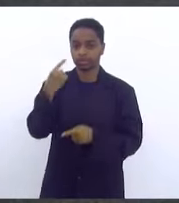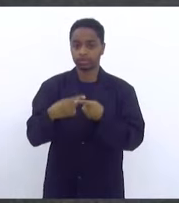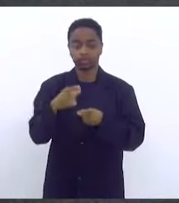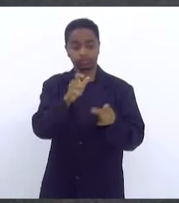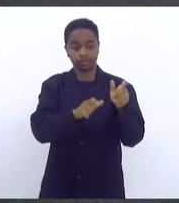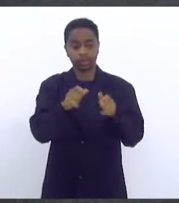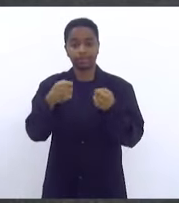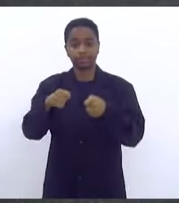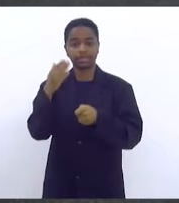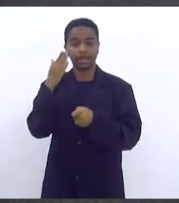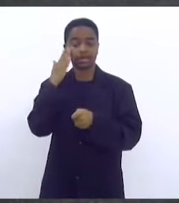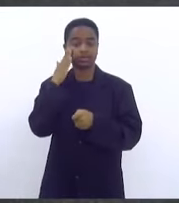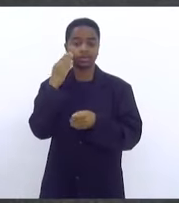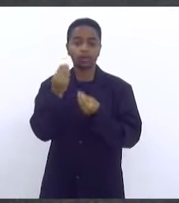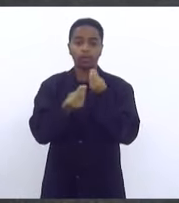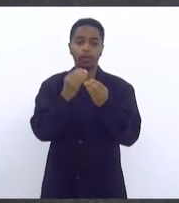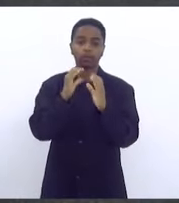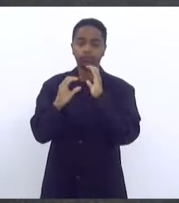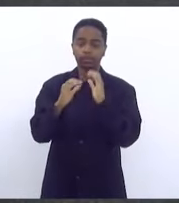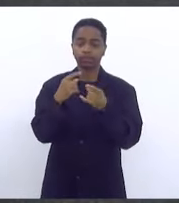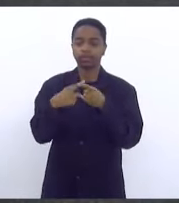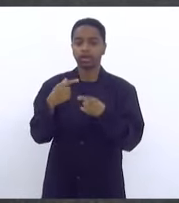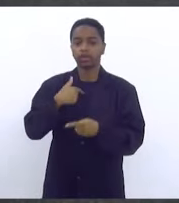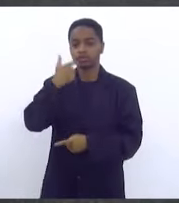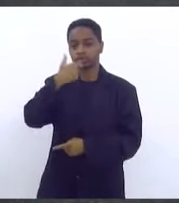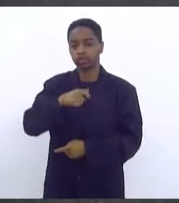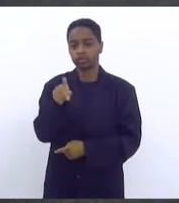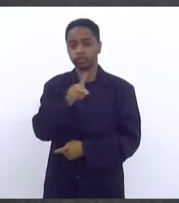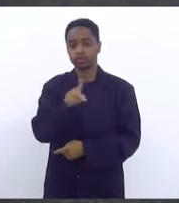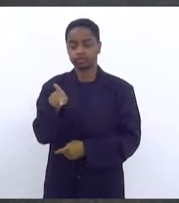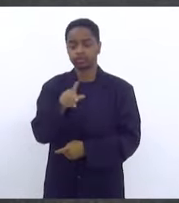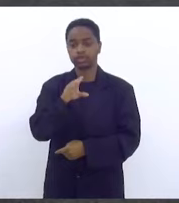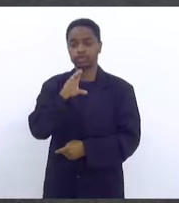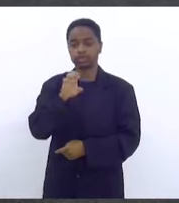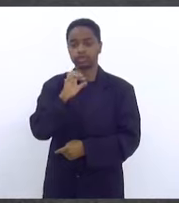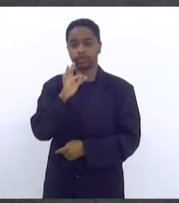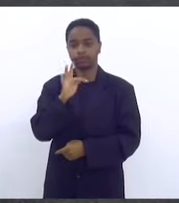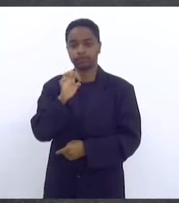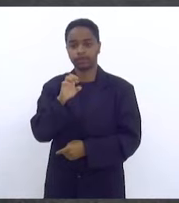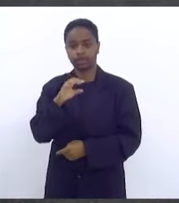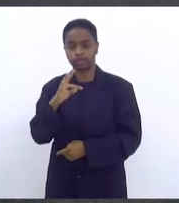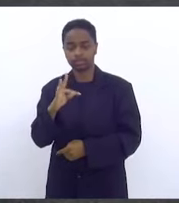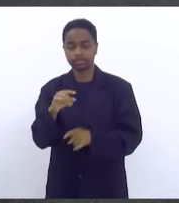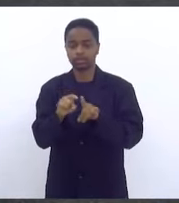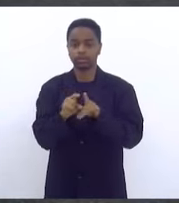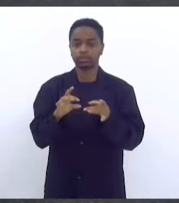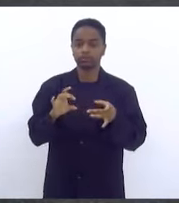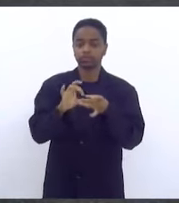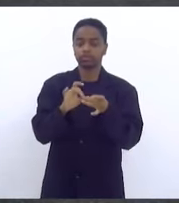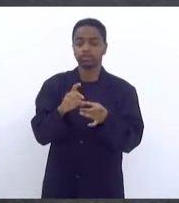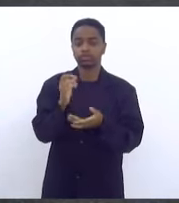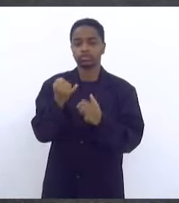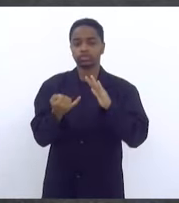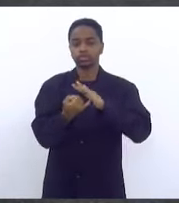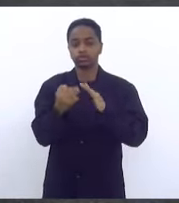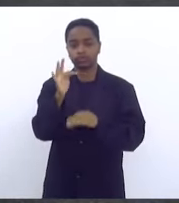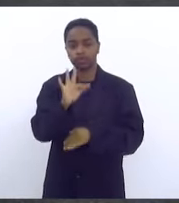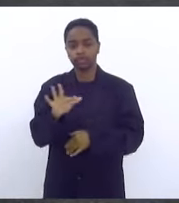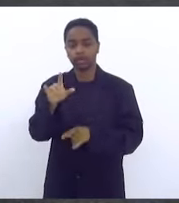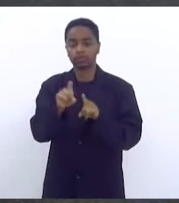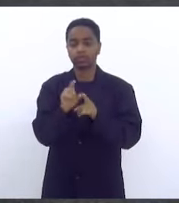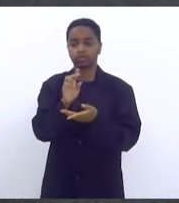a se comunicar. Eu, como professora do CEFET, e caminhando junto com institutos federais e universidades, que vi também